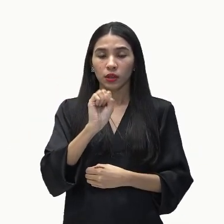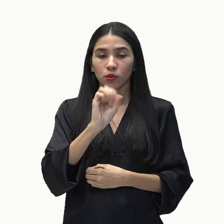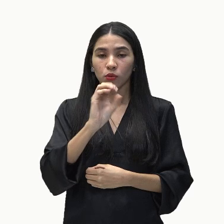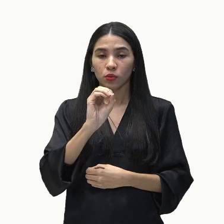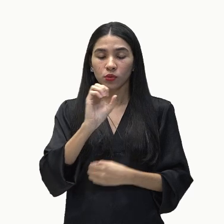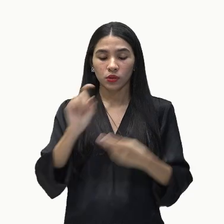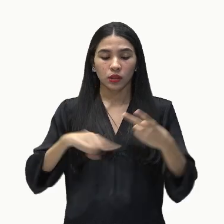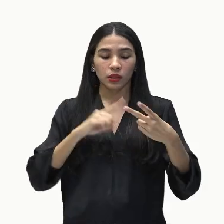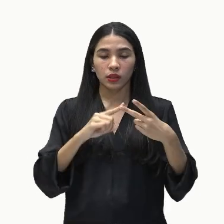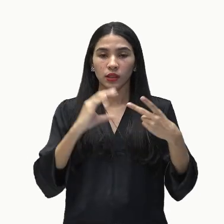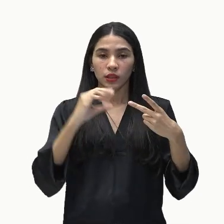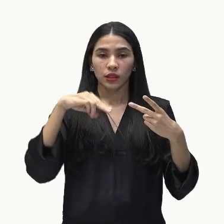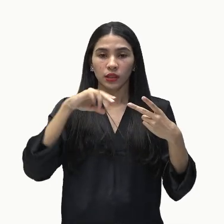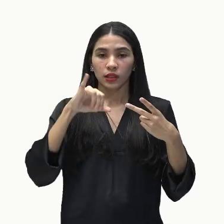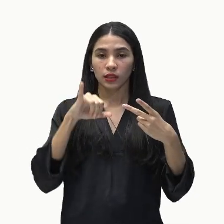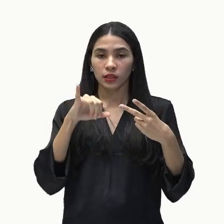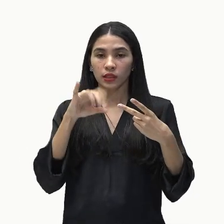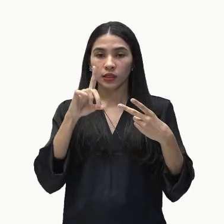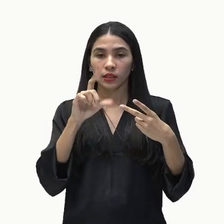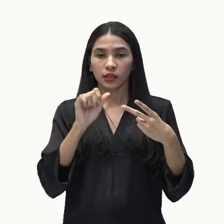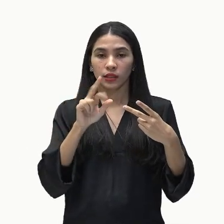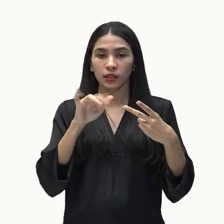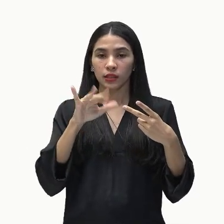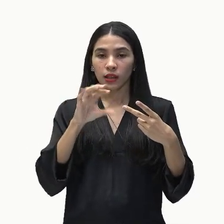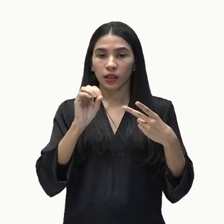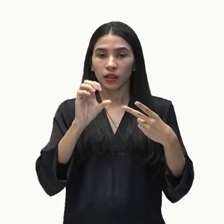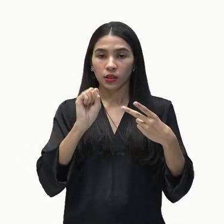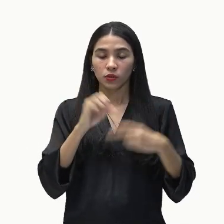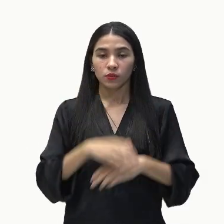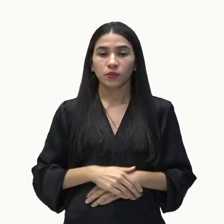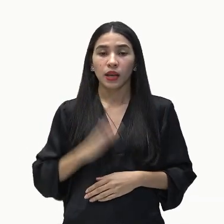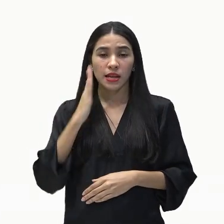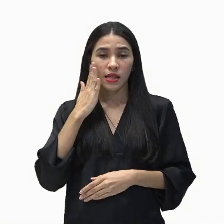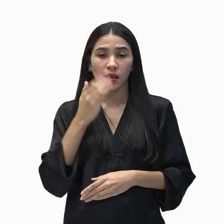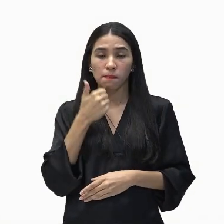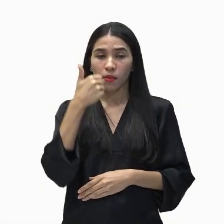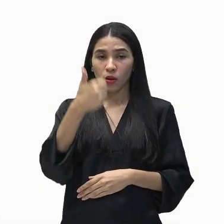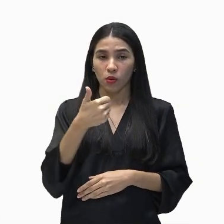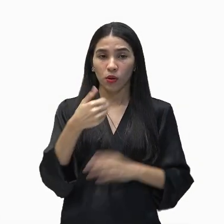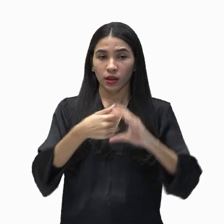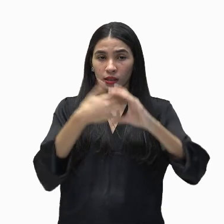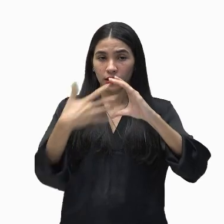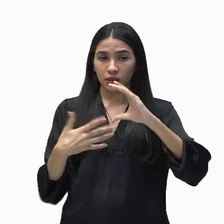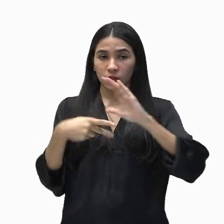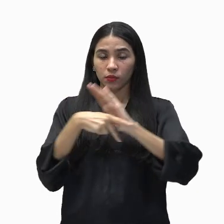quinidários. Vamos entender um pouquinho sobre a característica desses indivíduos aí. Vamos lá?